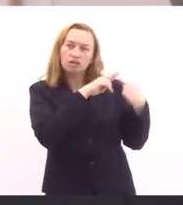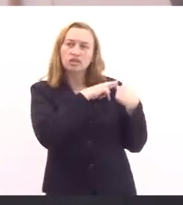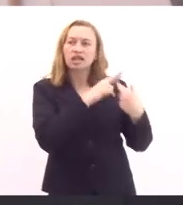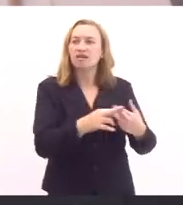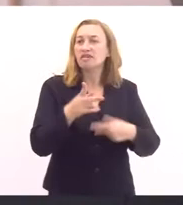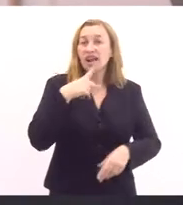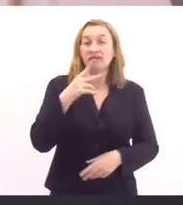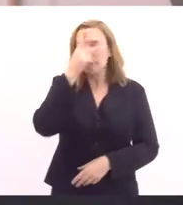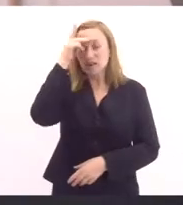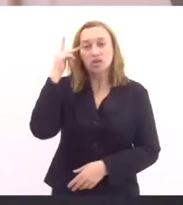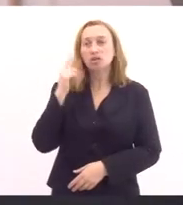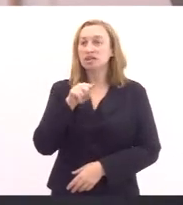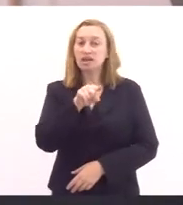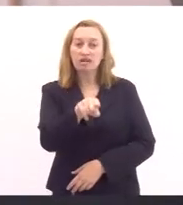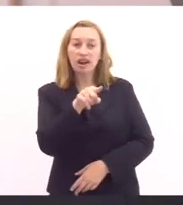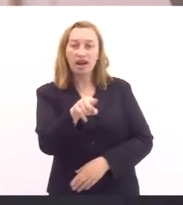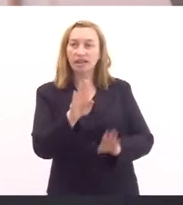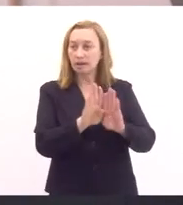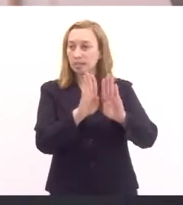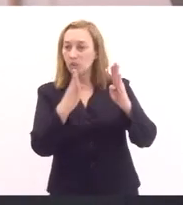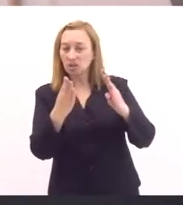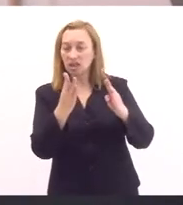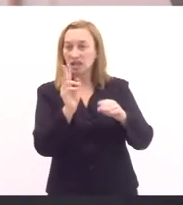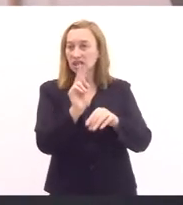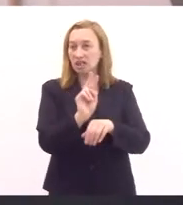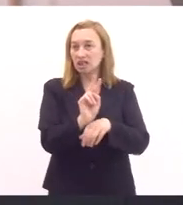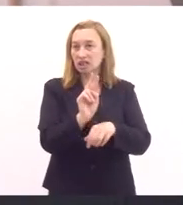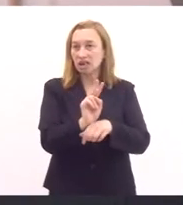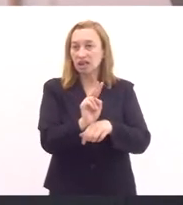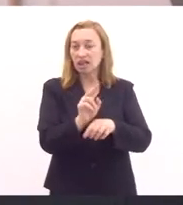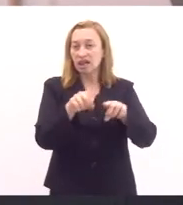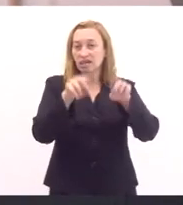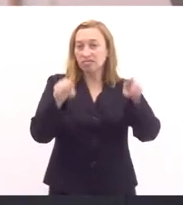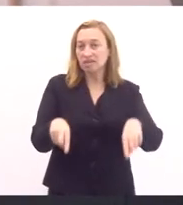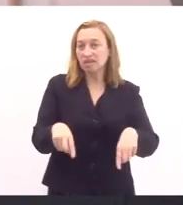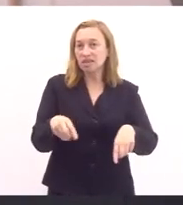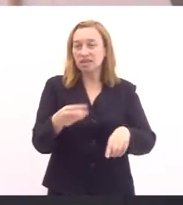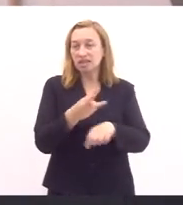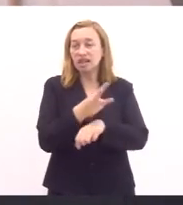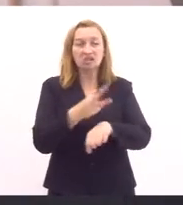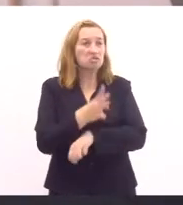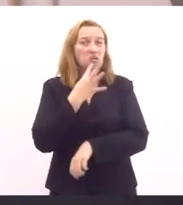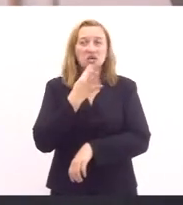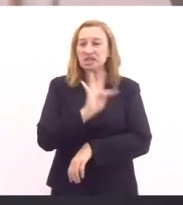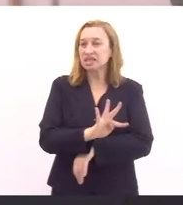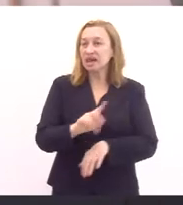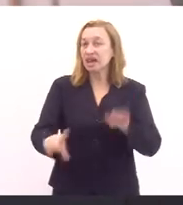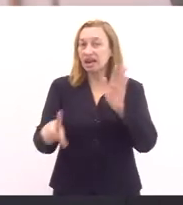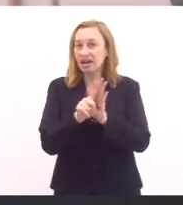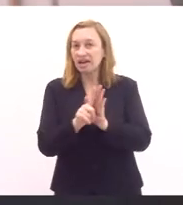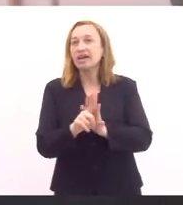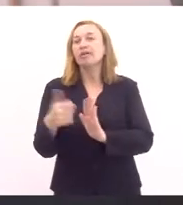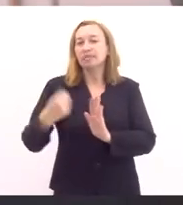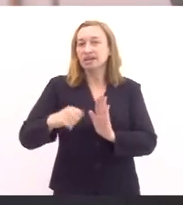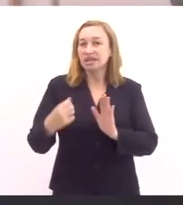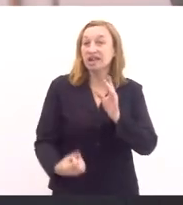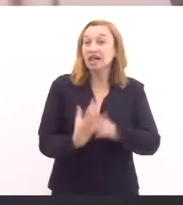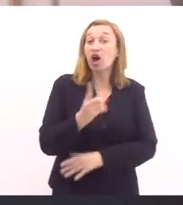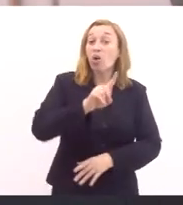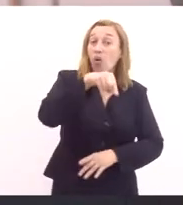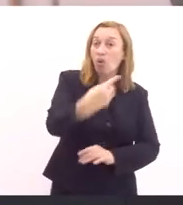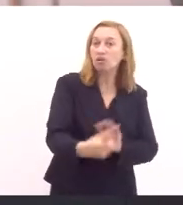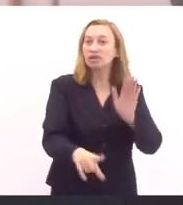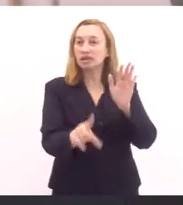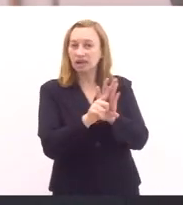lá que tava na na portaria era terceirizada não conhecia a lei diante de fazer uma outra lei